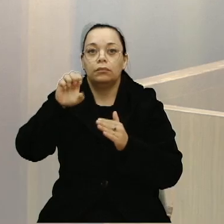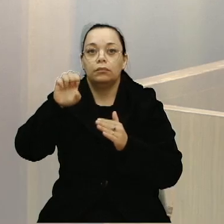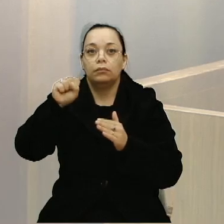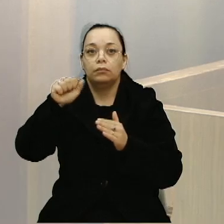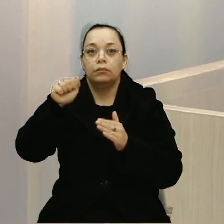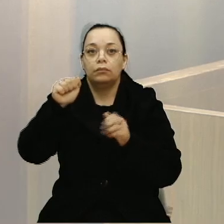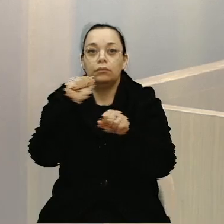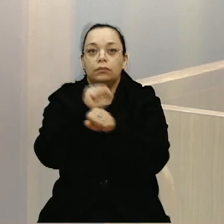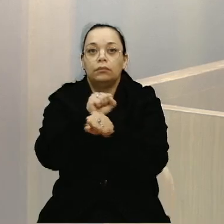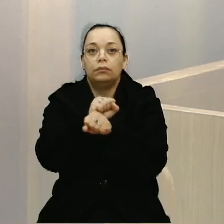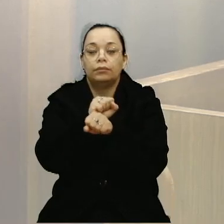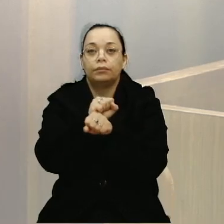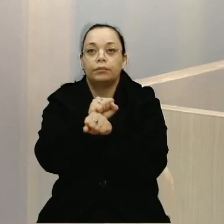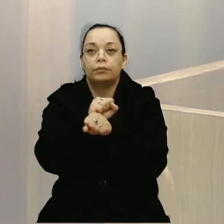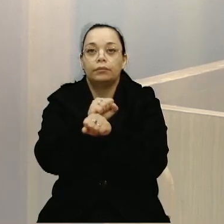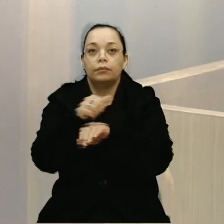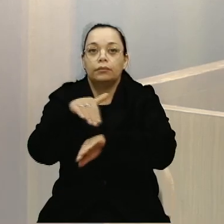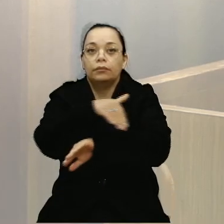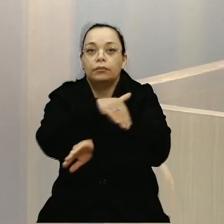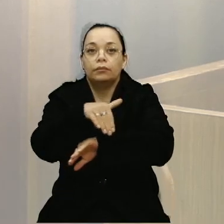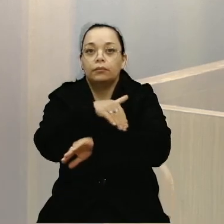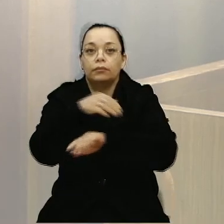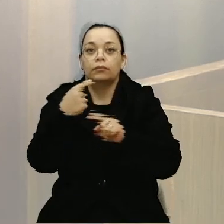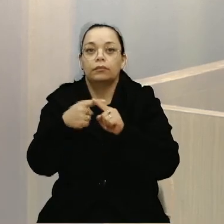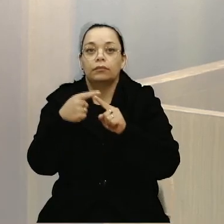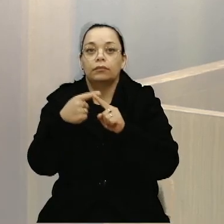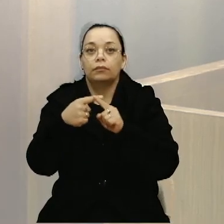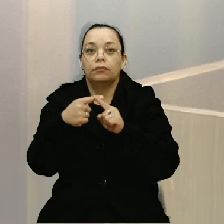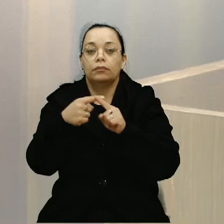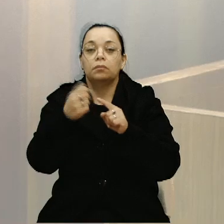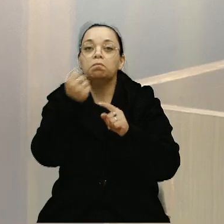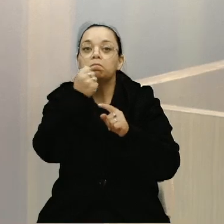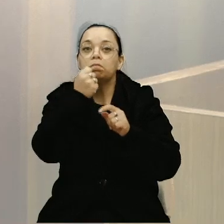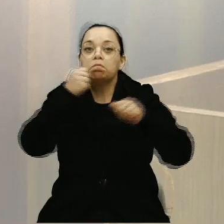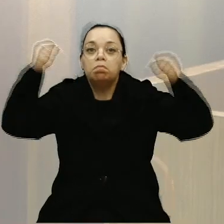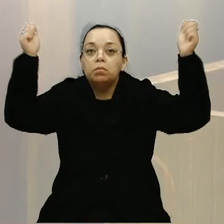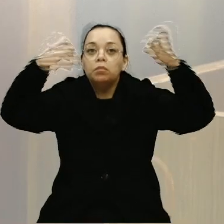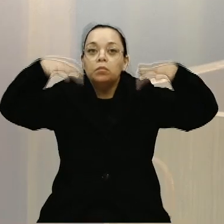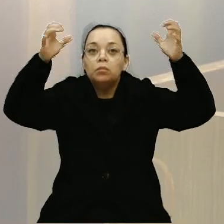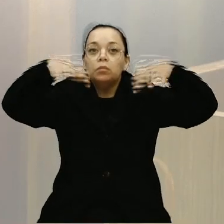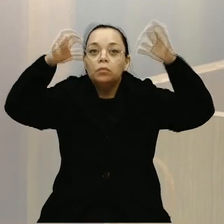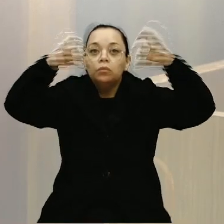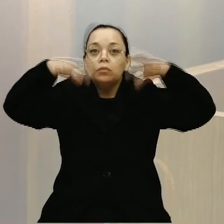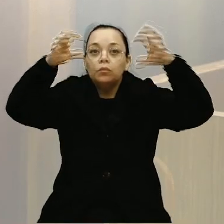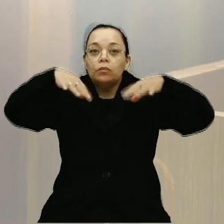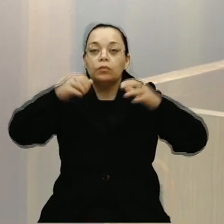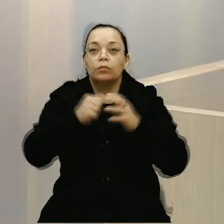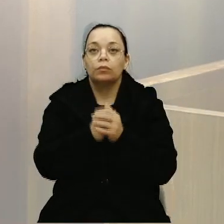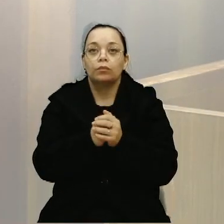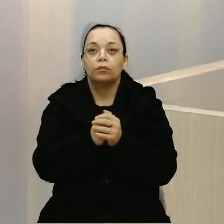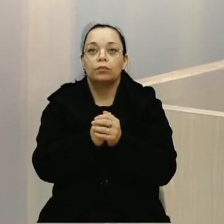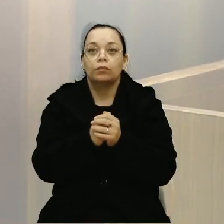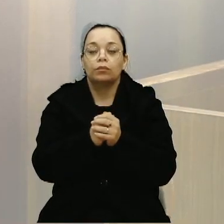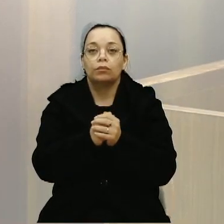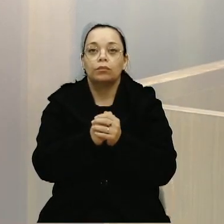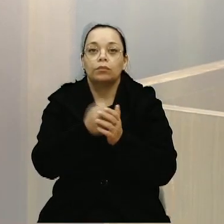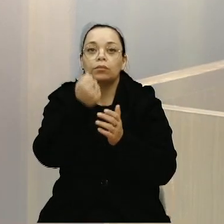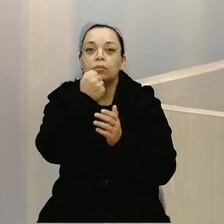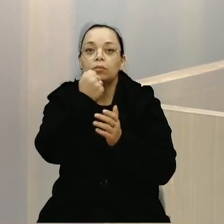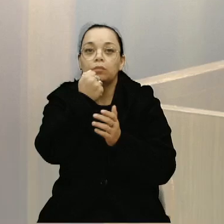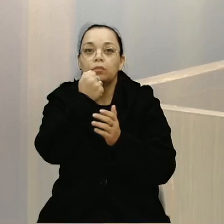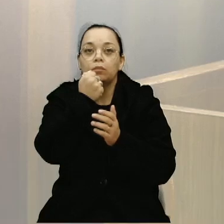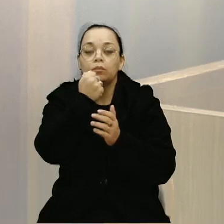uma parada na rua para a grande quantidade de pedra. Mas a pedra atingiu mais a